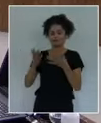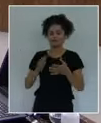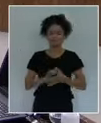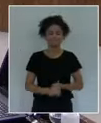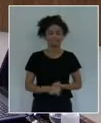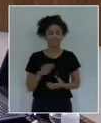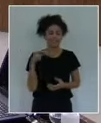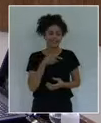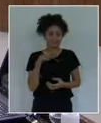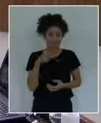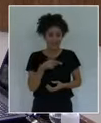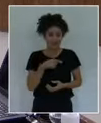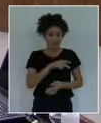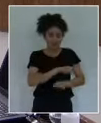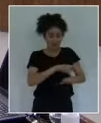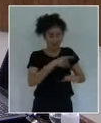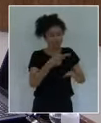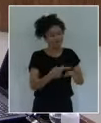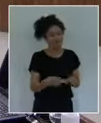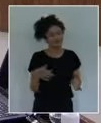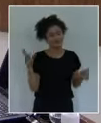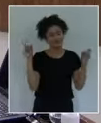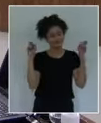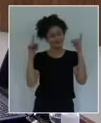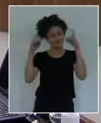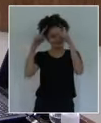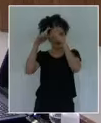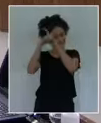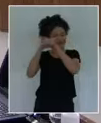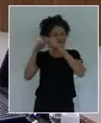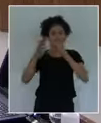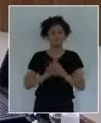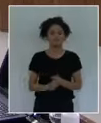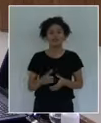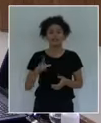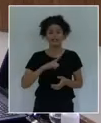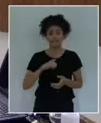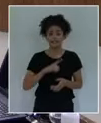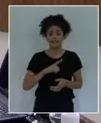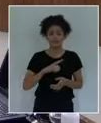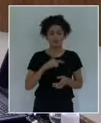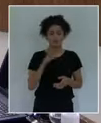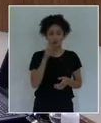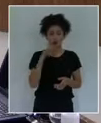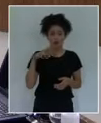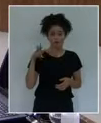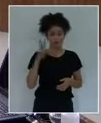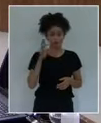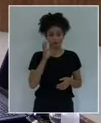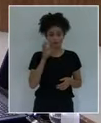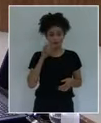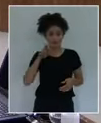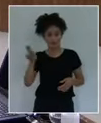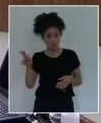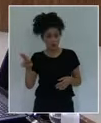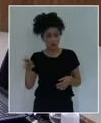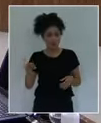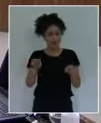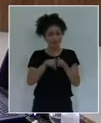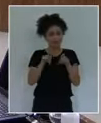pouquinho, né? Porque lá nós temos a descida da água do Voaçu e nós temos os pessoal do Joanim, que vem ali para a